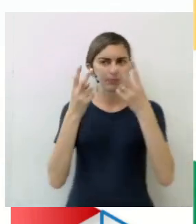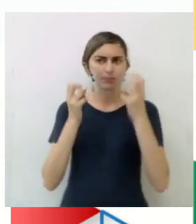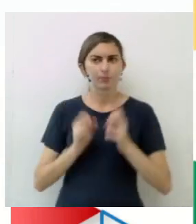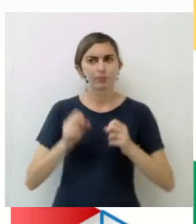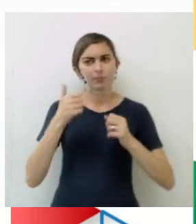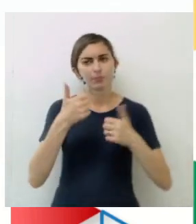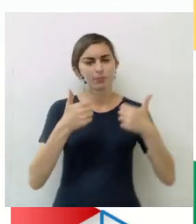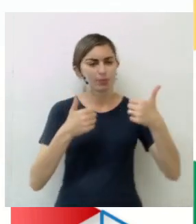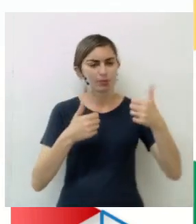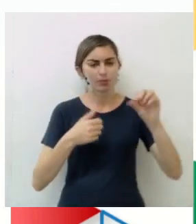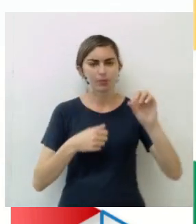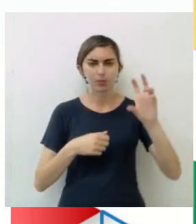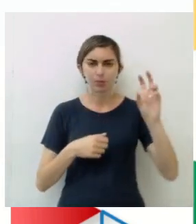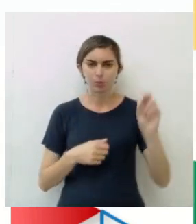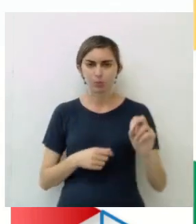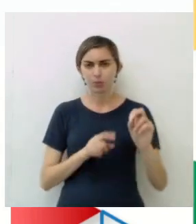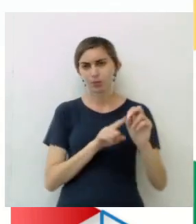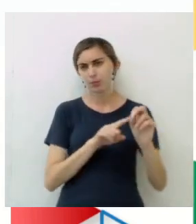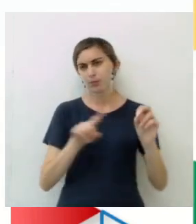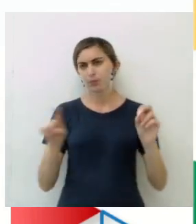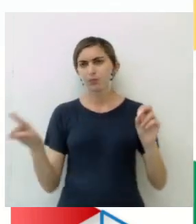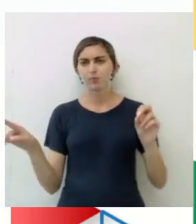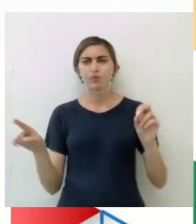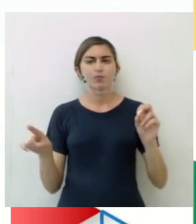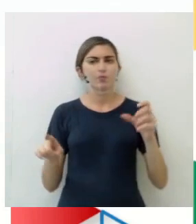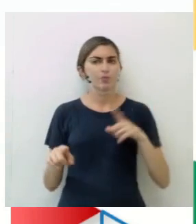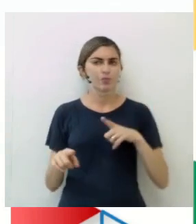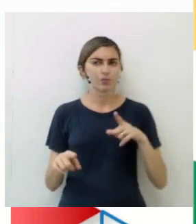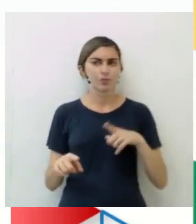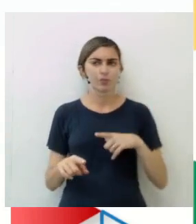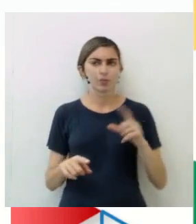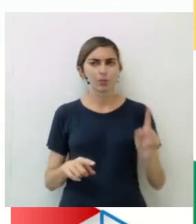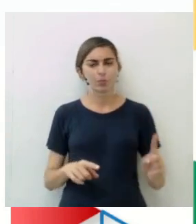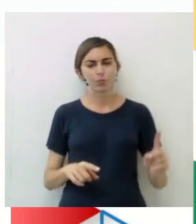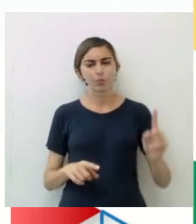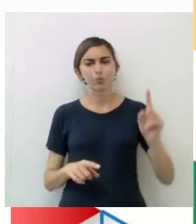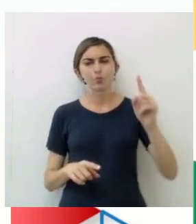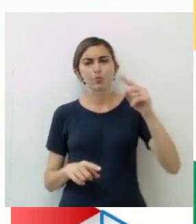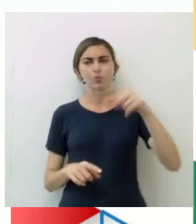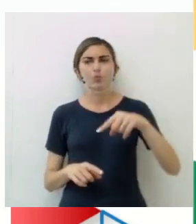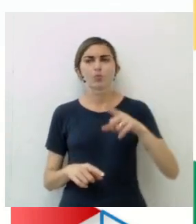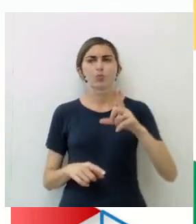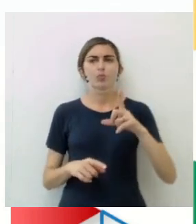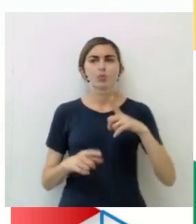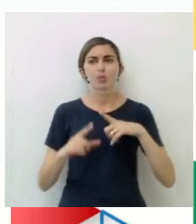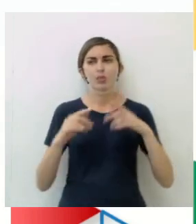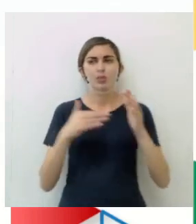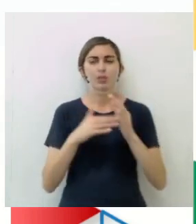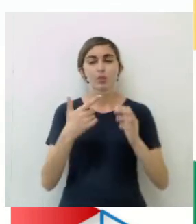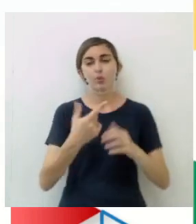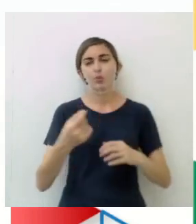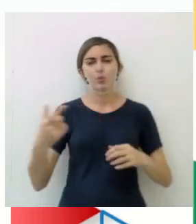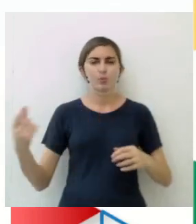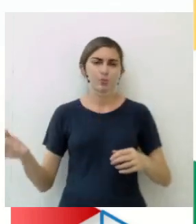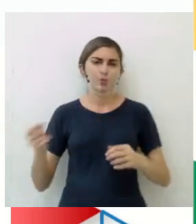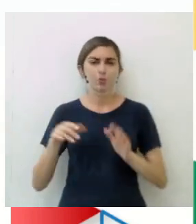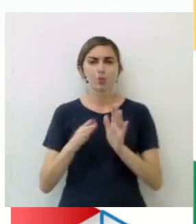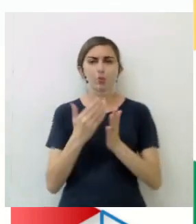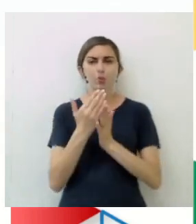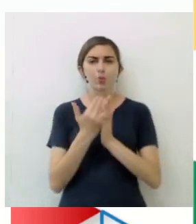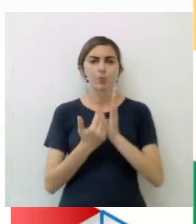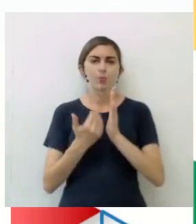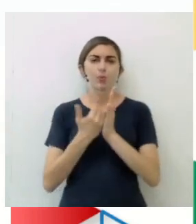ó, 1950 a gente vai ter uma subida até os anos 2000 e depois começa a